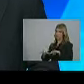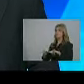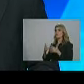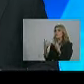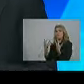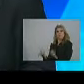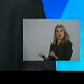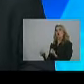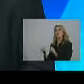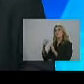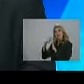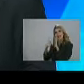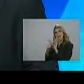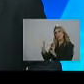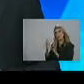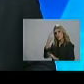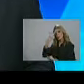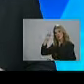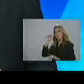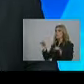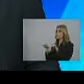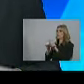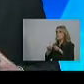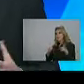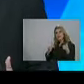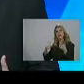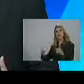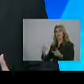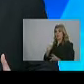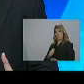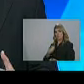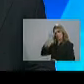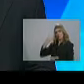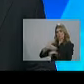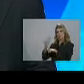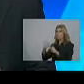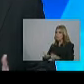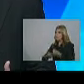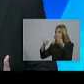vamos regulamentar o Uber e vamos fazer com que a vida do taxista seja